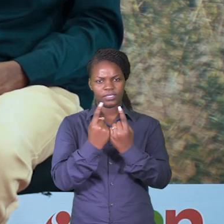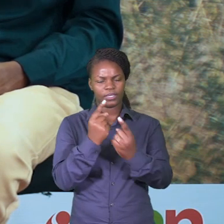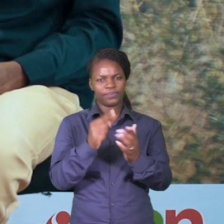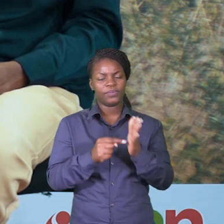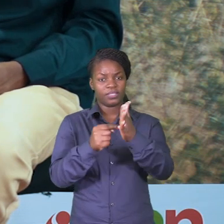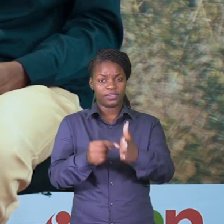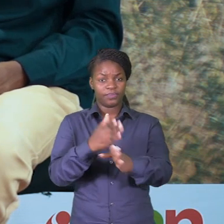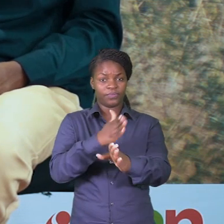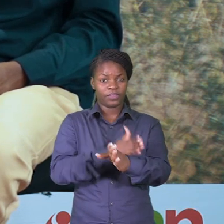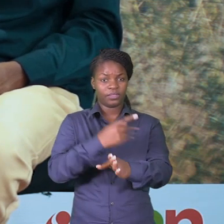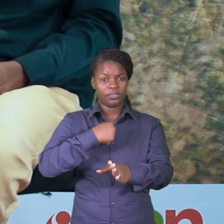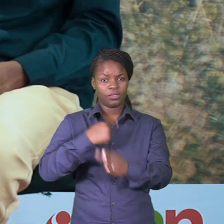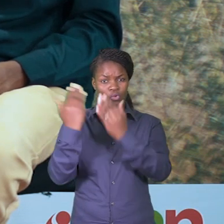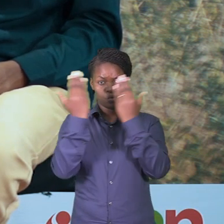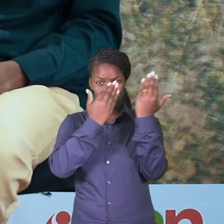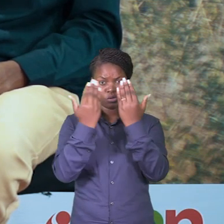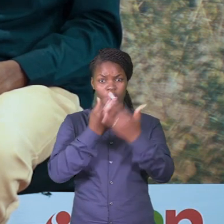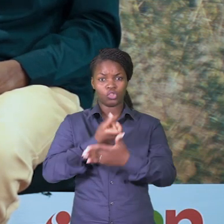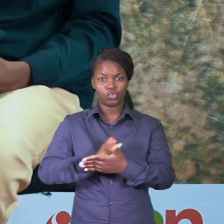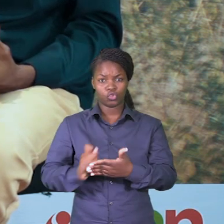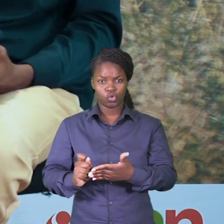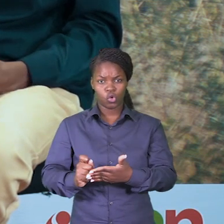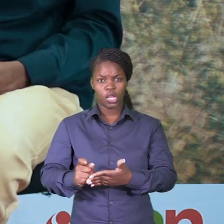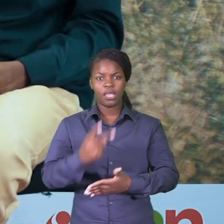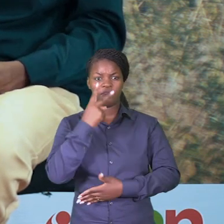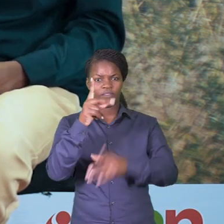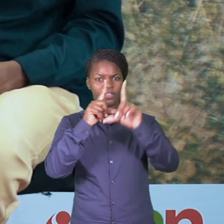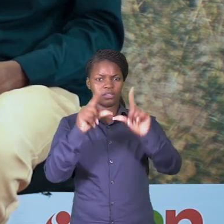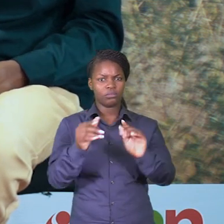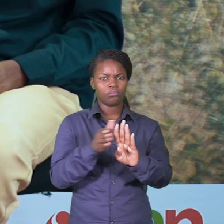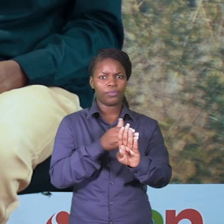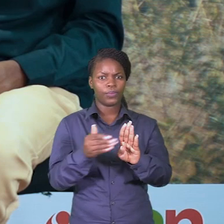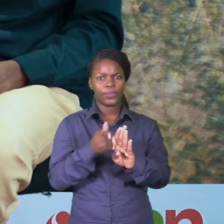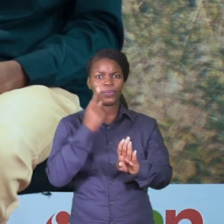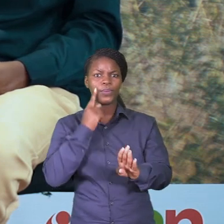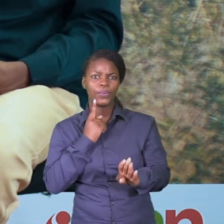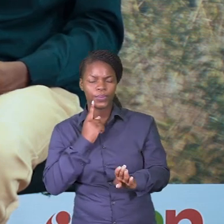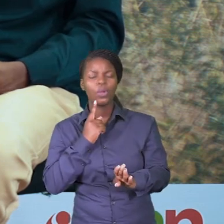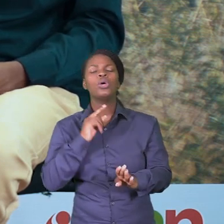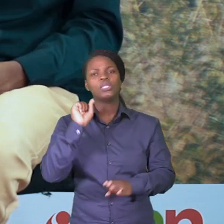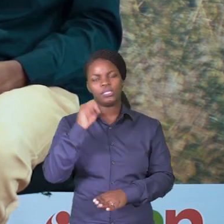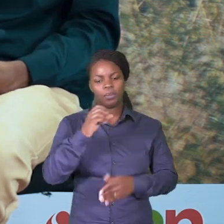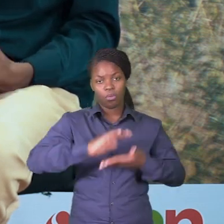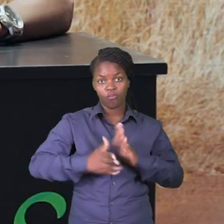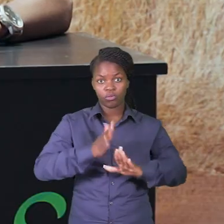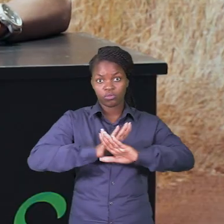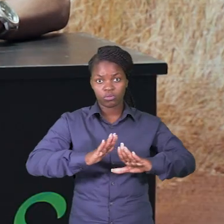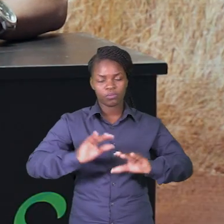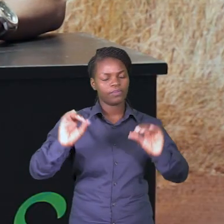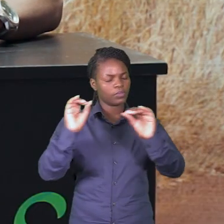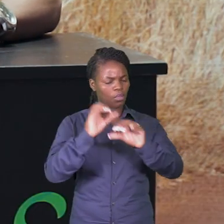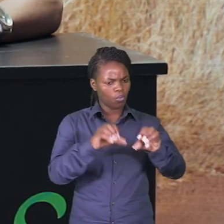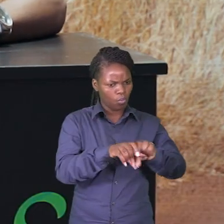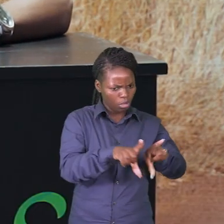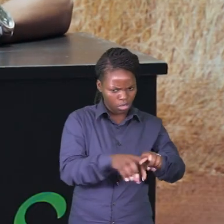particular quando era estudante quando presenciava casos de acédio sexual por parte não só dos professores mas também dos próprios estudantes